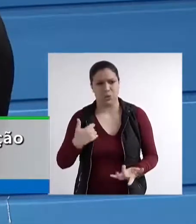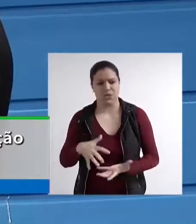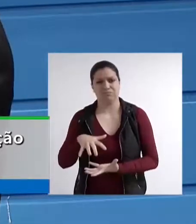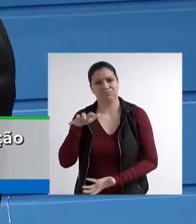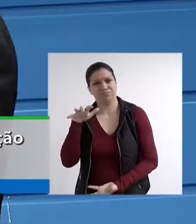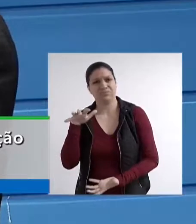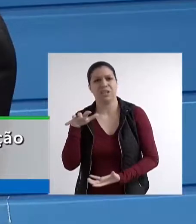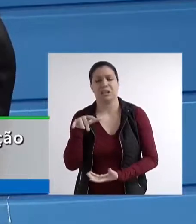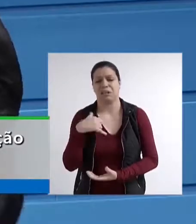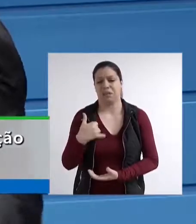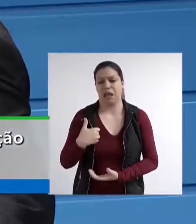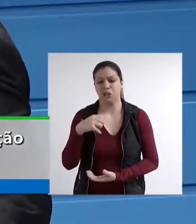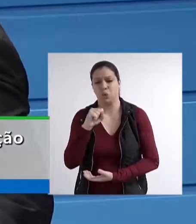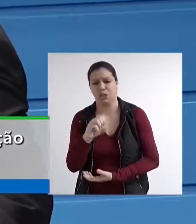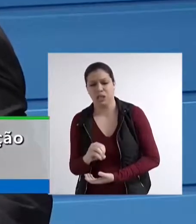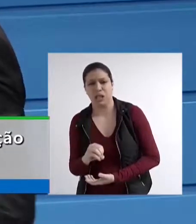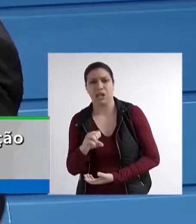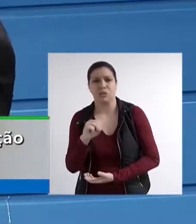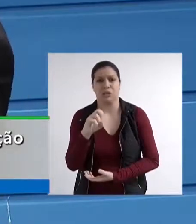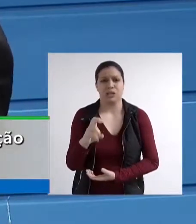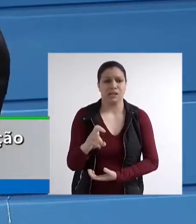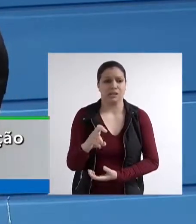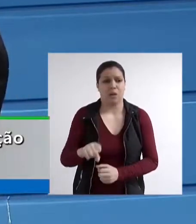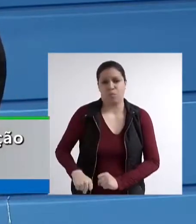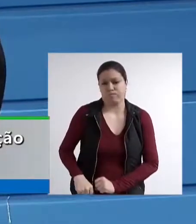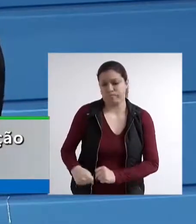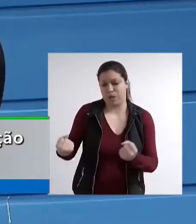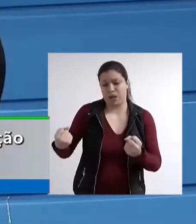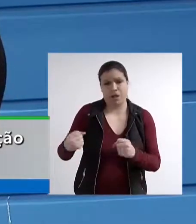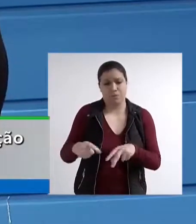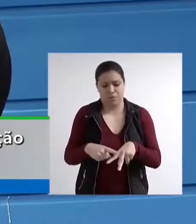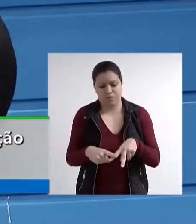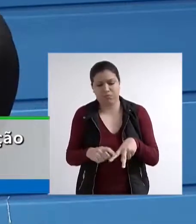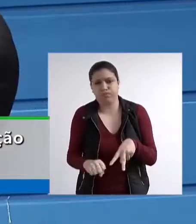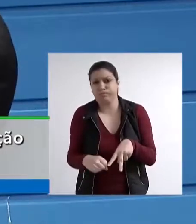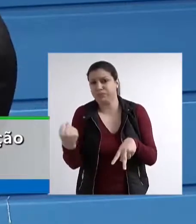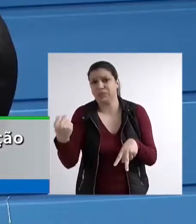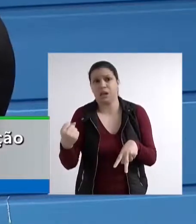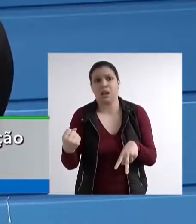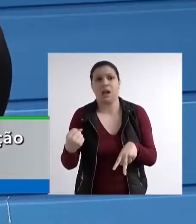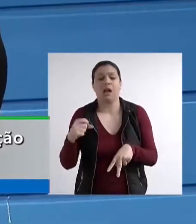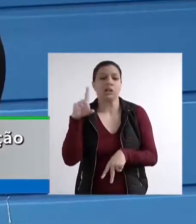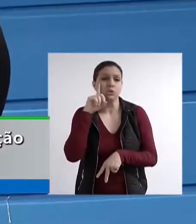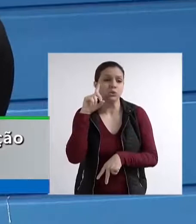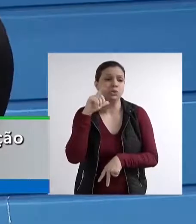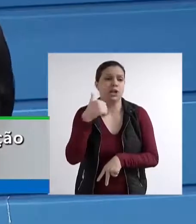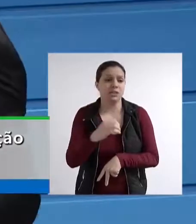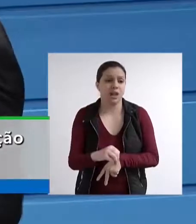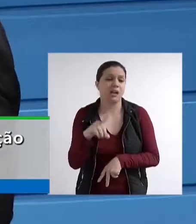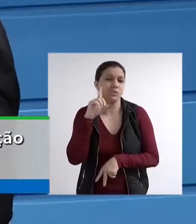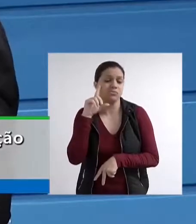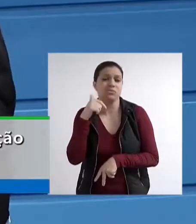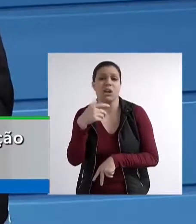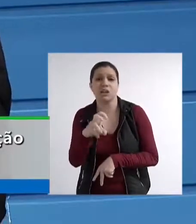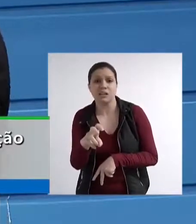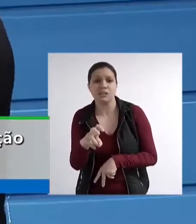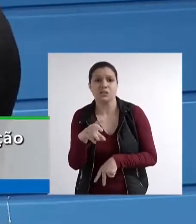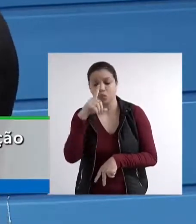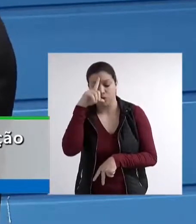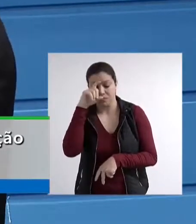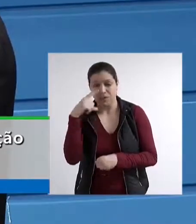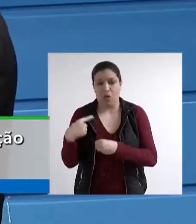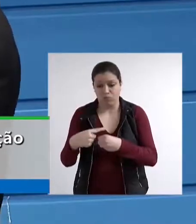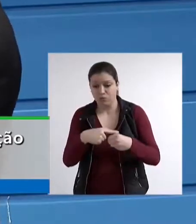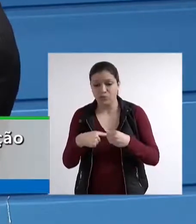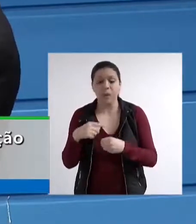com 85, quebra o fêmur e fica 10, 15, 20 dias no hospital do interior, porque lá não tem como fazer essa cirurgia, lá